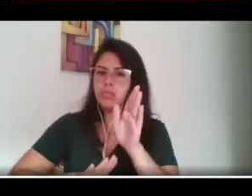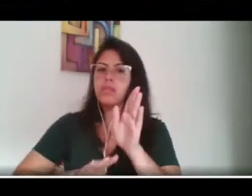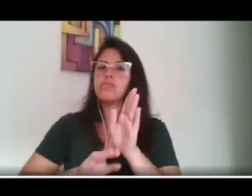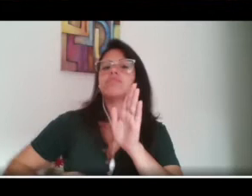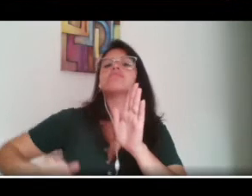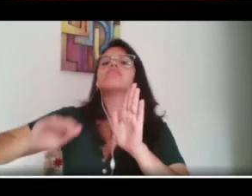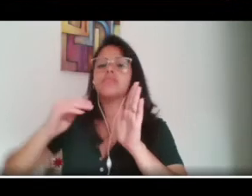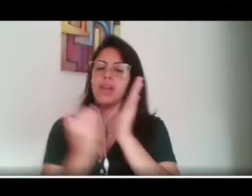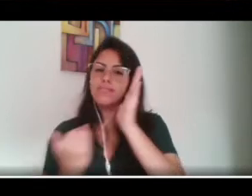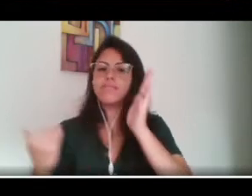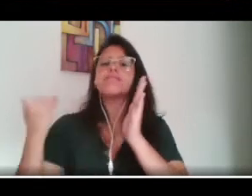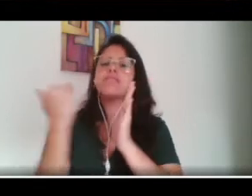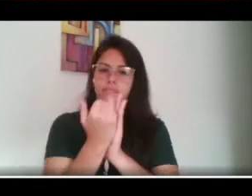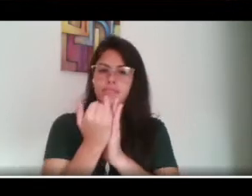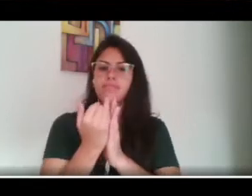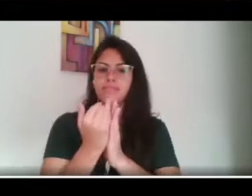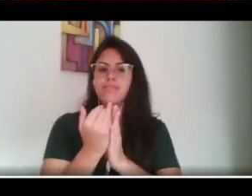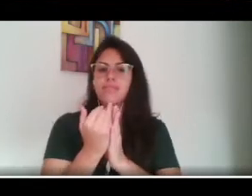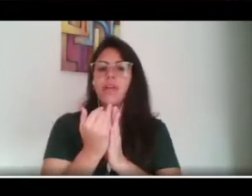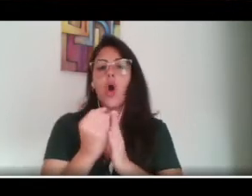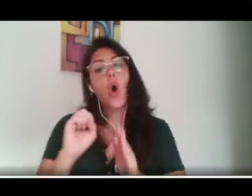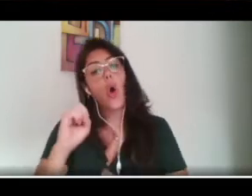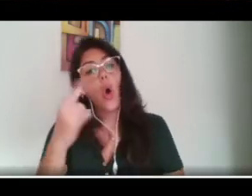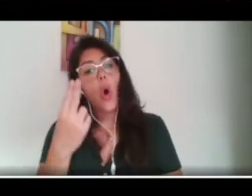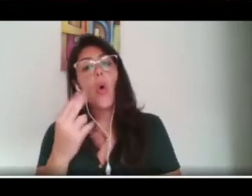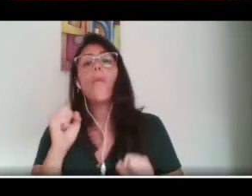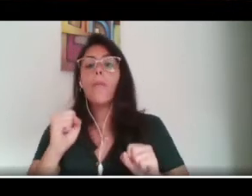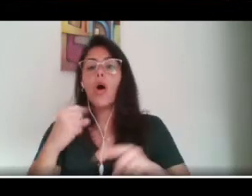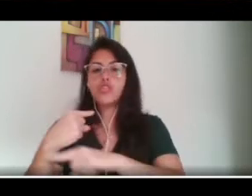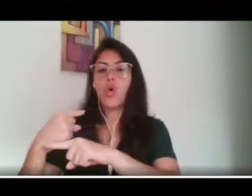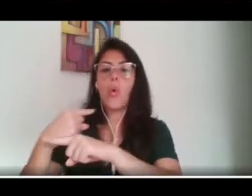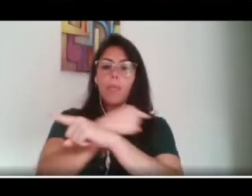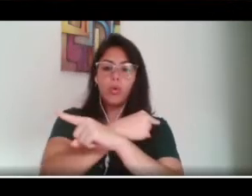apontando no sentido oposto da velocidade,